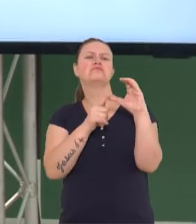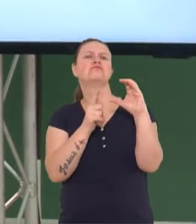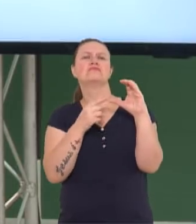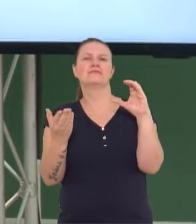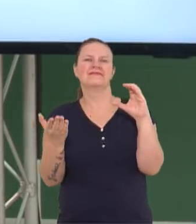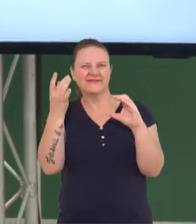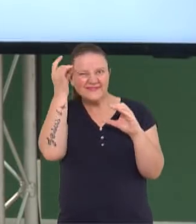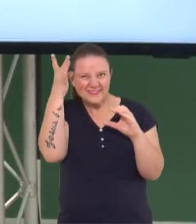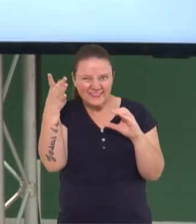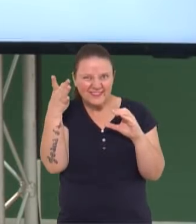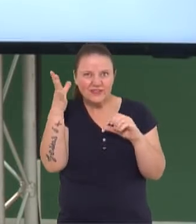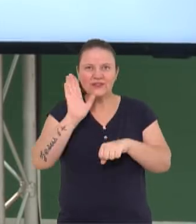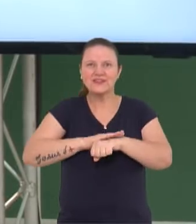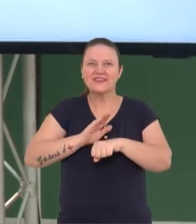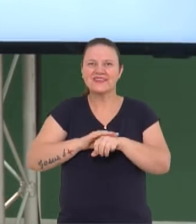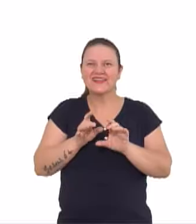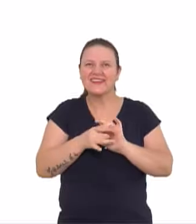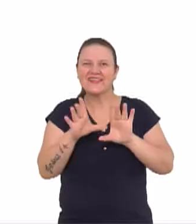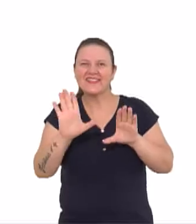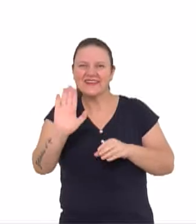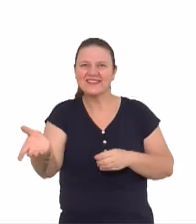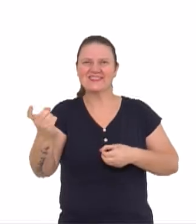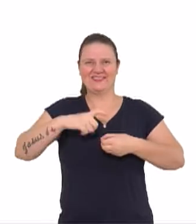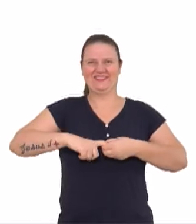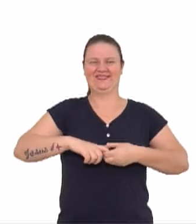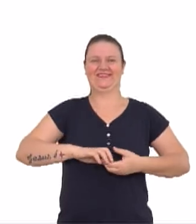né? Vamos lá, tempo para vocês.